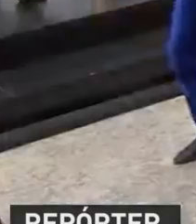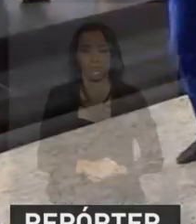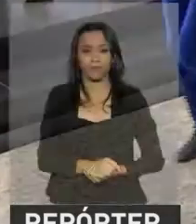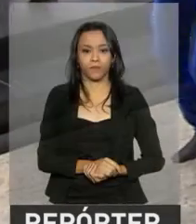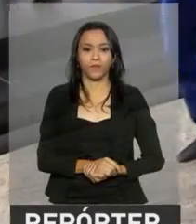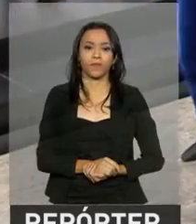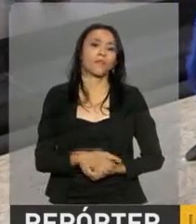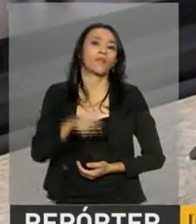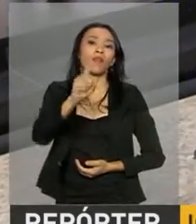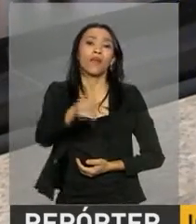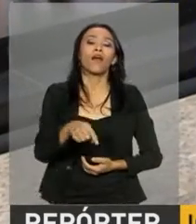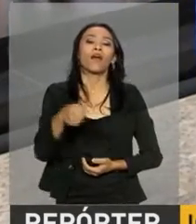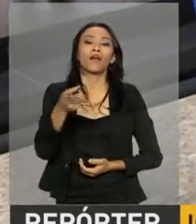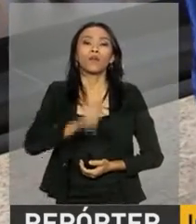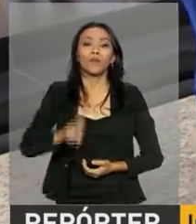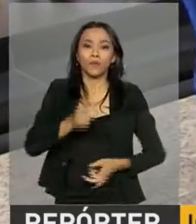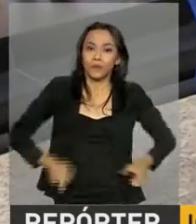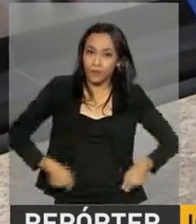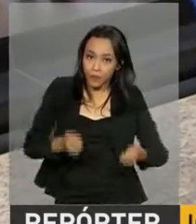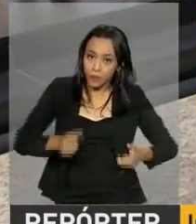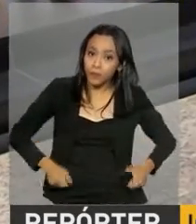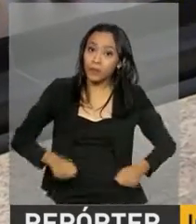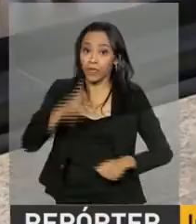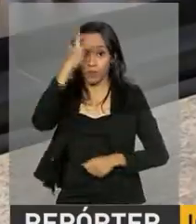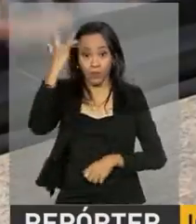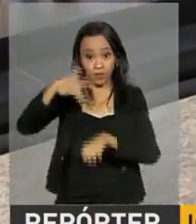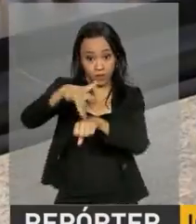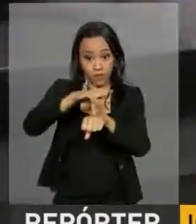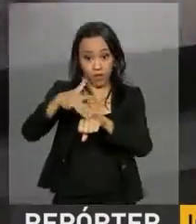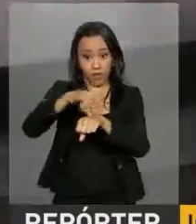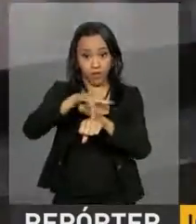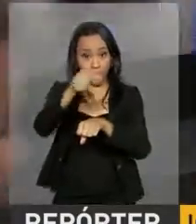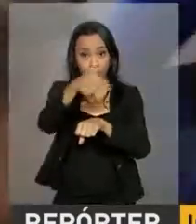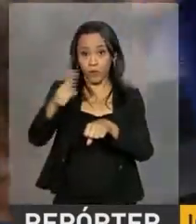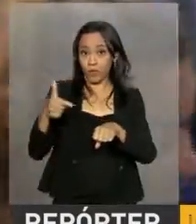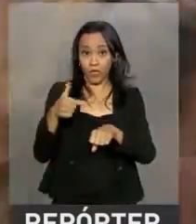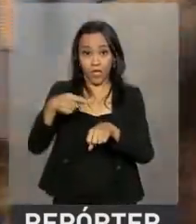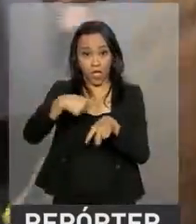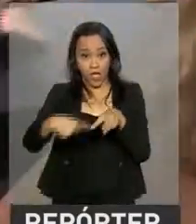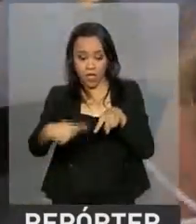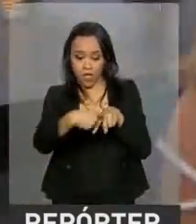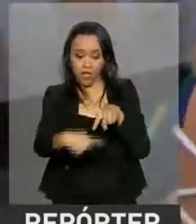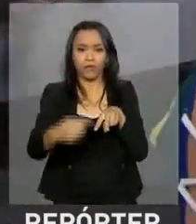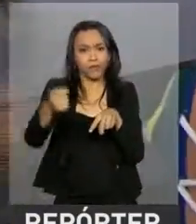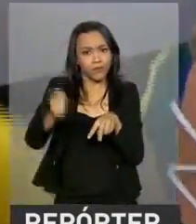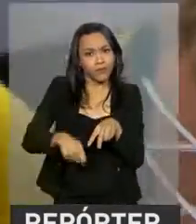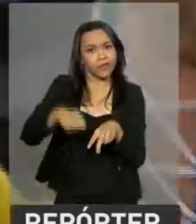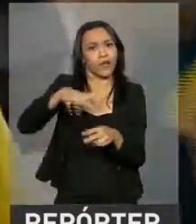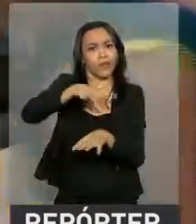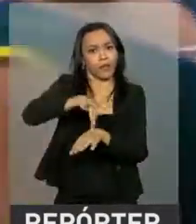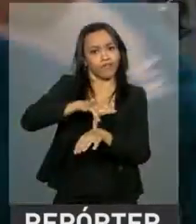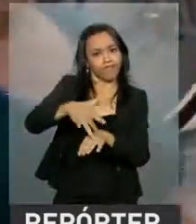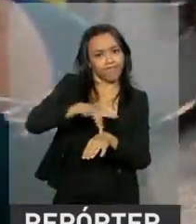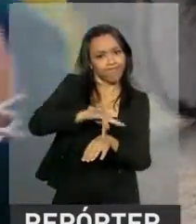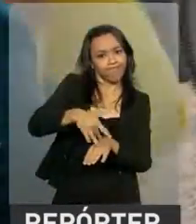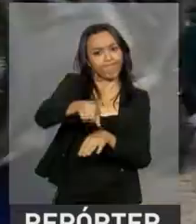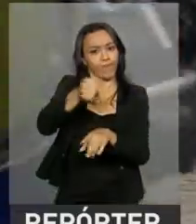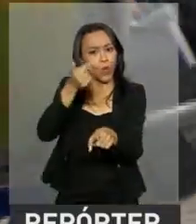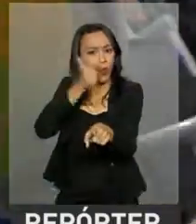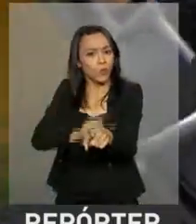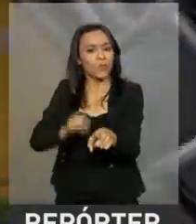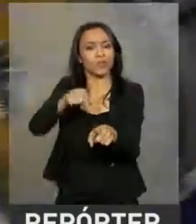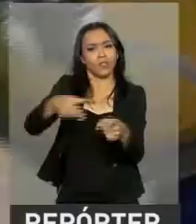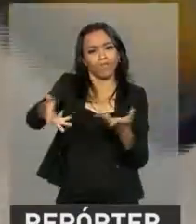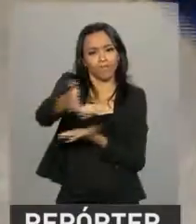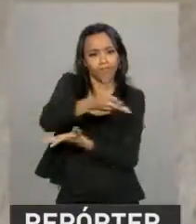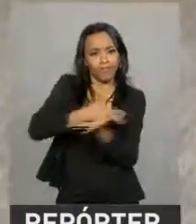É por meio da cadeira de rodas que os bailarinos, que não têm o movimento das pernas, podem dançar e realizar os